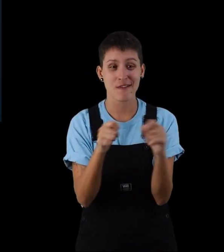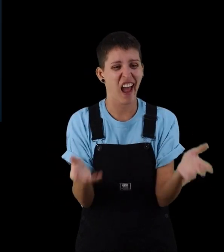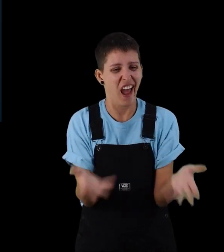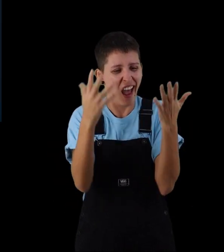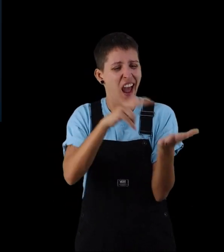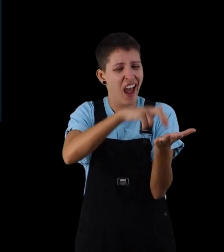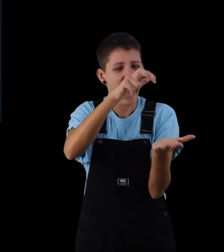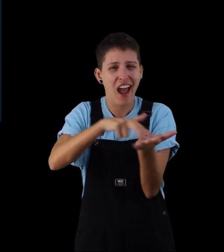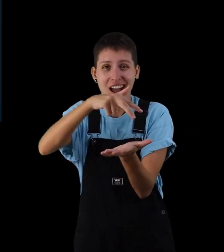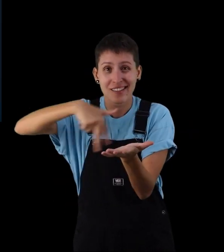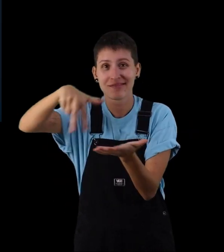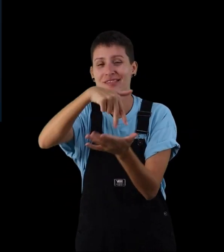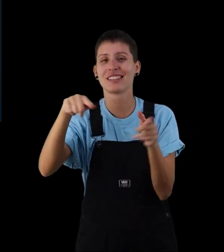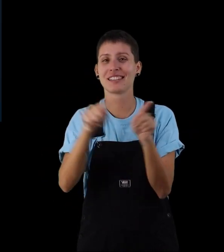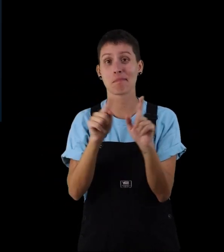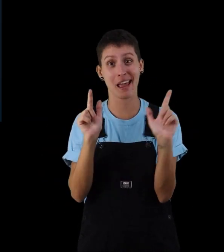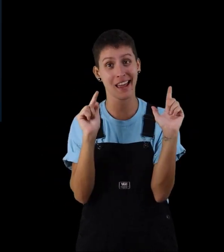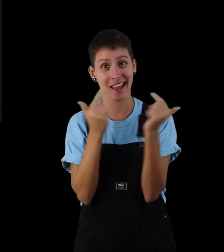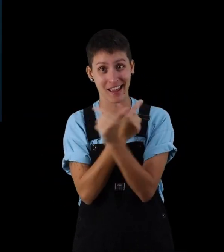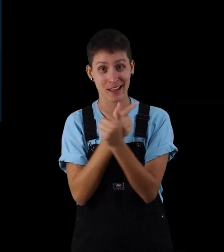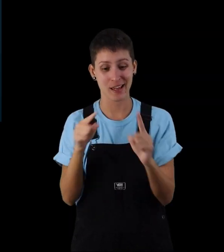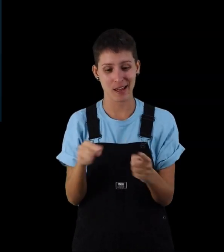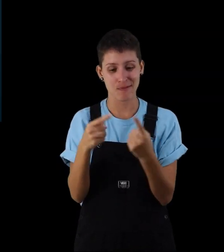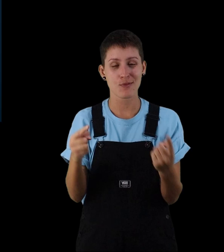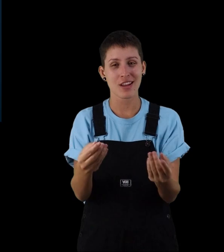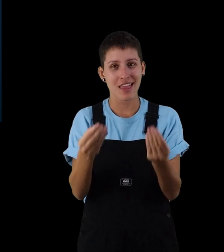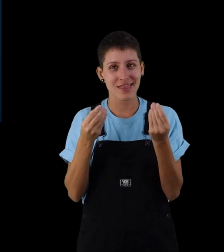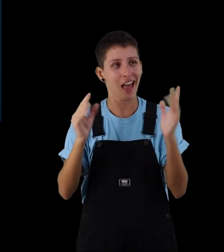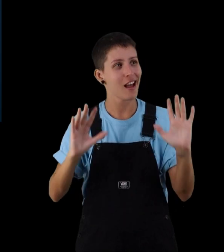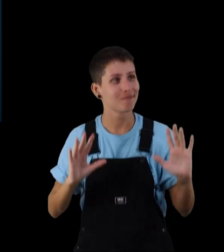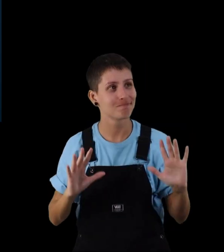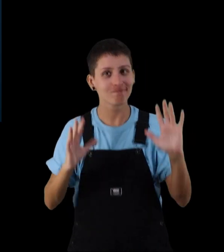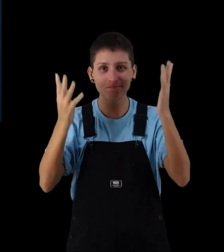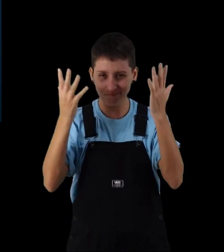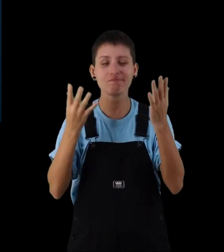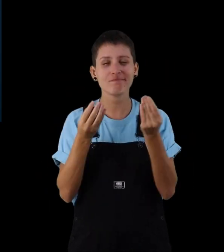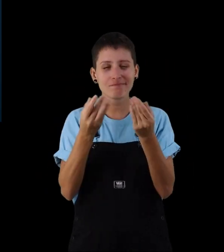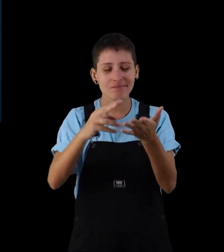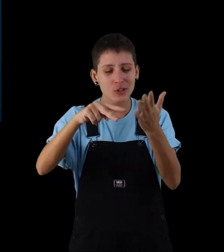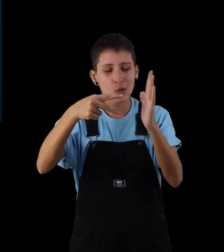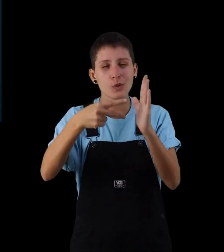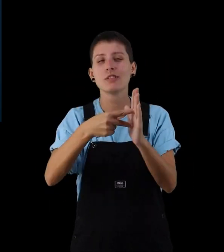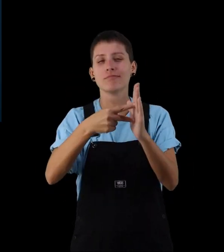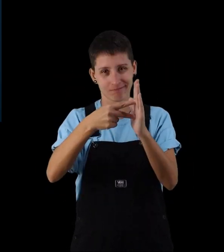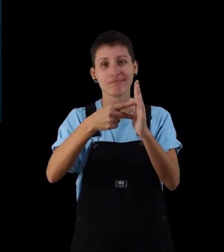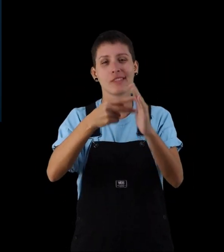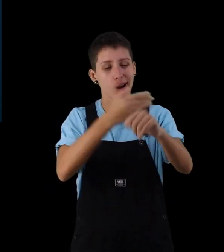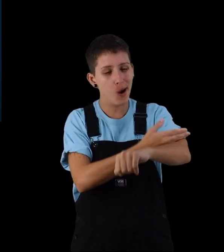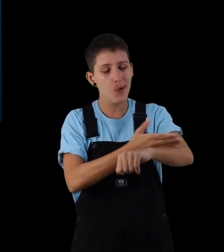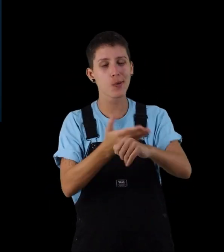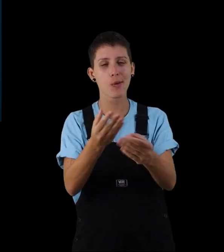as gentes para dançar e dar risada. Que música celebra, dá significado aos